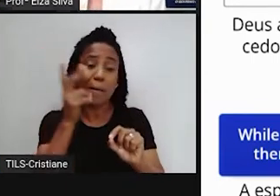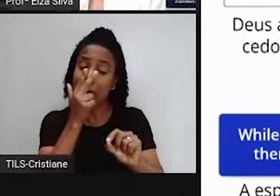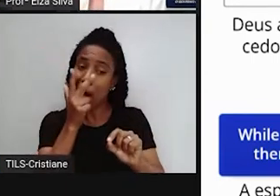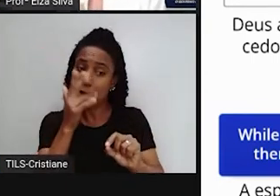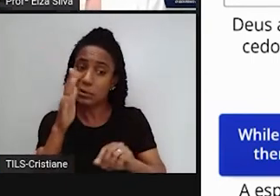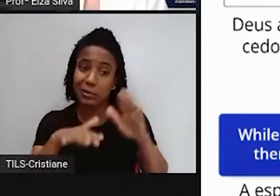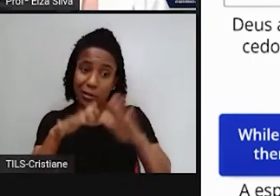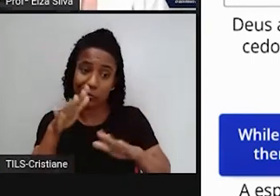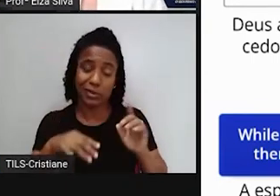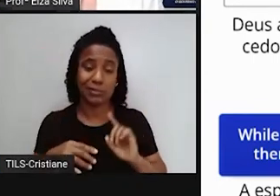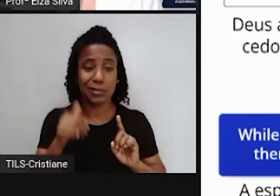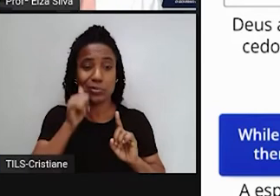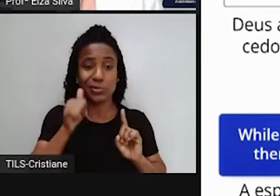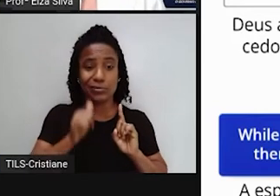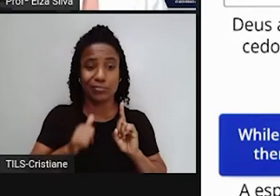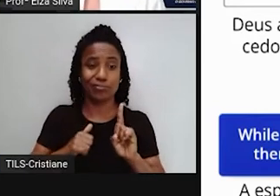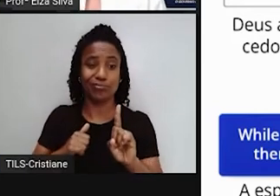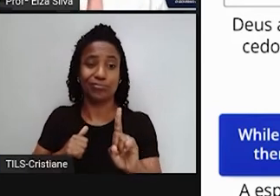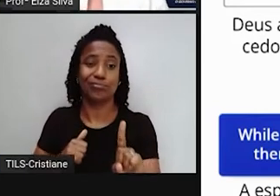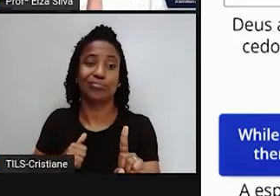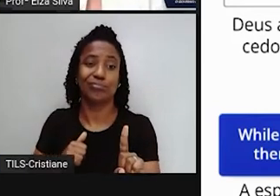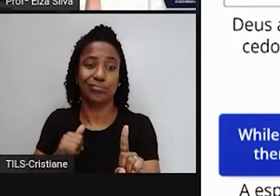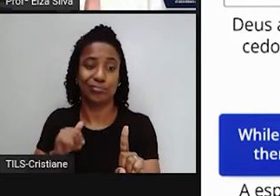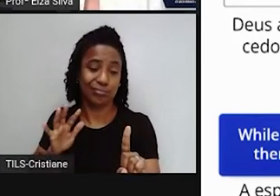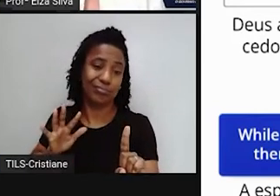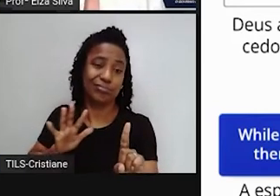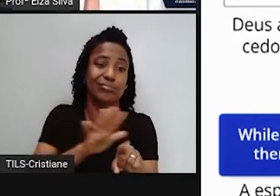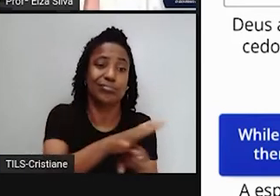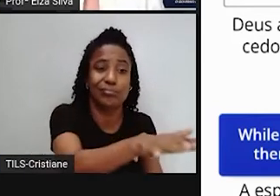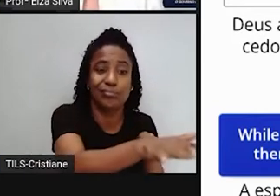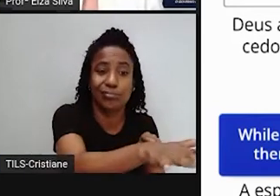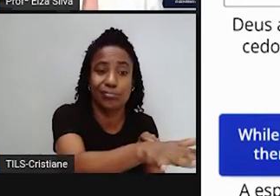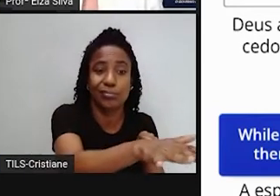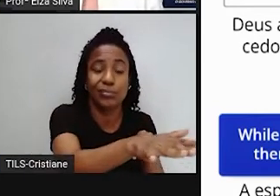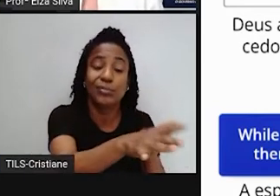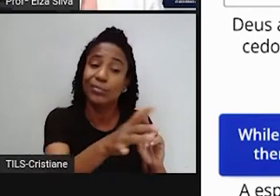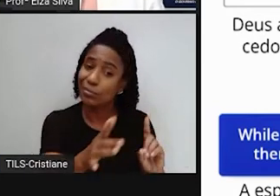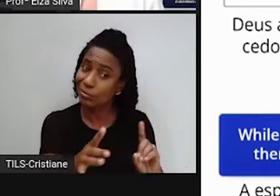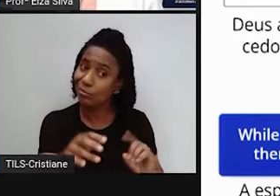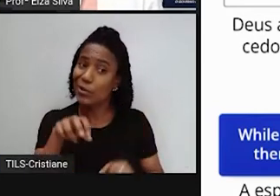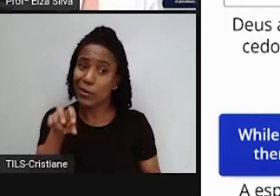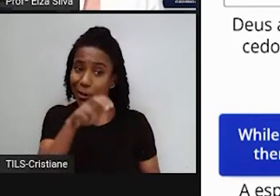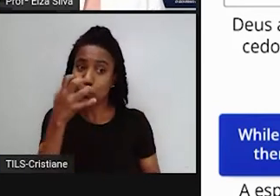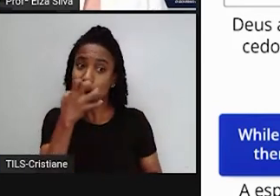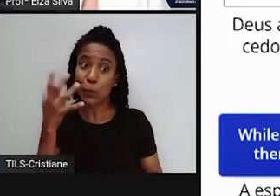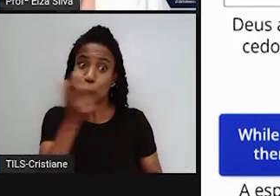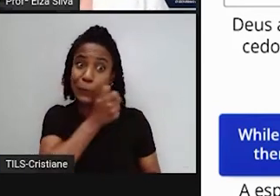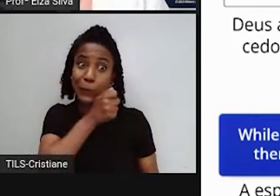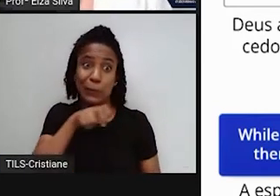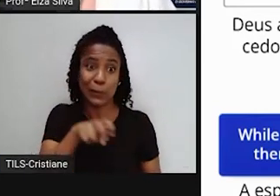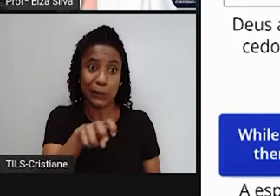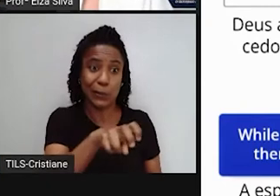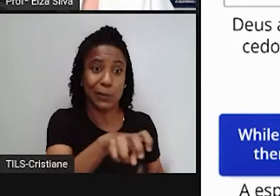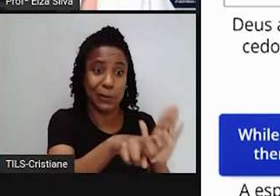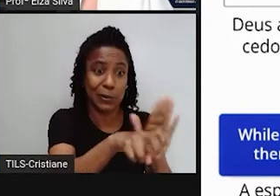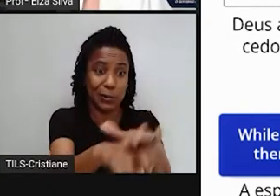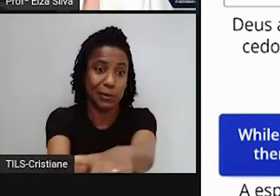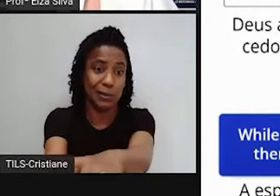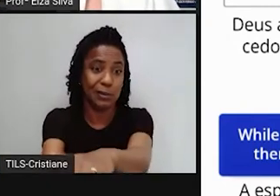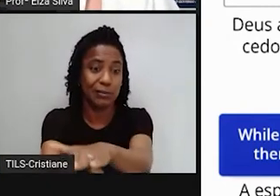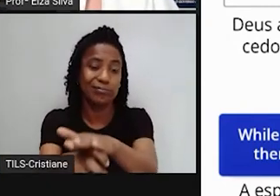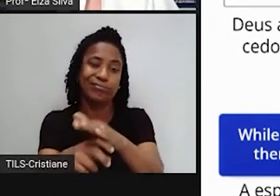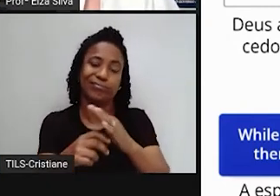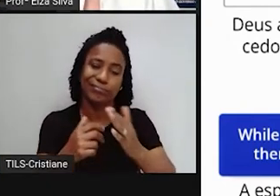talvez pudesse ter acontecido alguma coisa de ruim com ela. Ok? Let's go. Vamos aprender um pouco